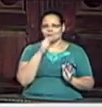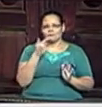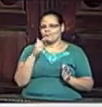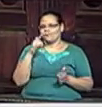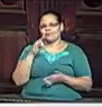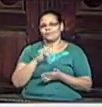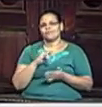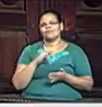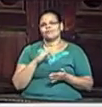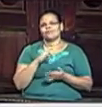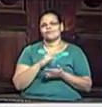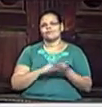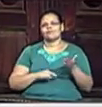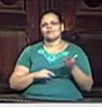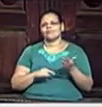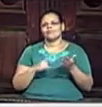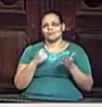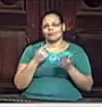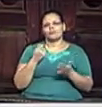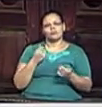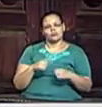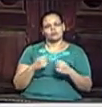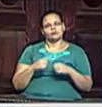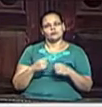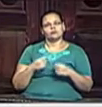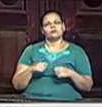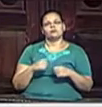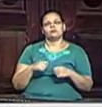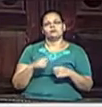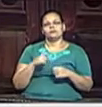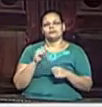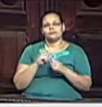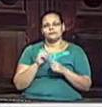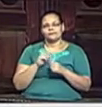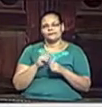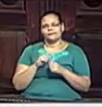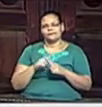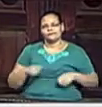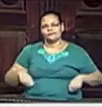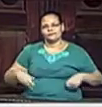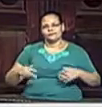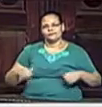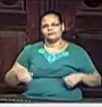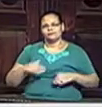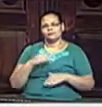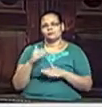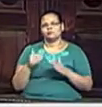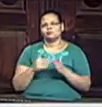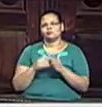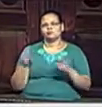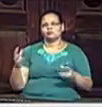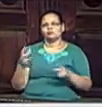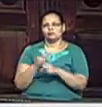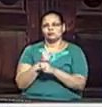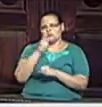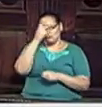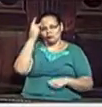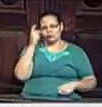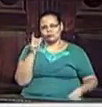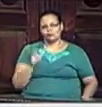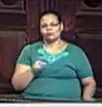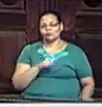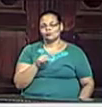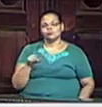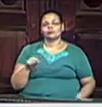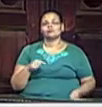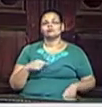de chegar aí, precisa ser feita. A despesa total de pessoal, o